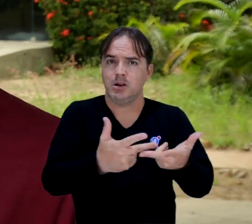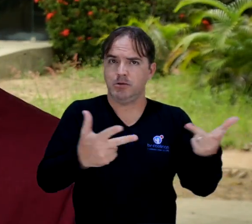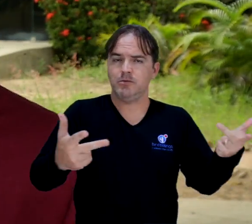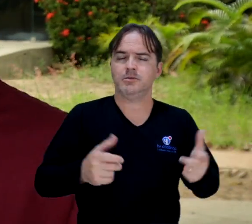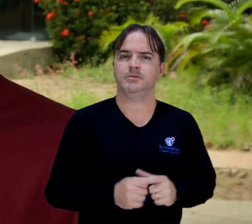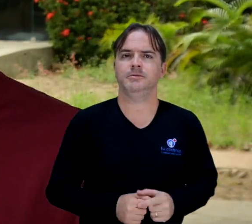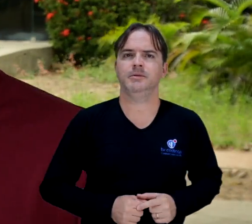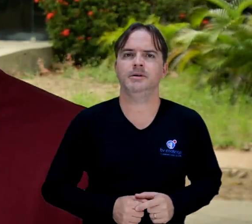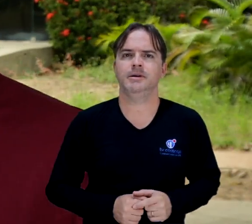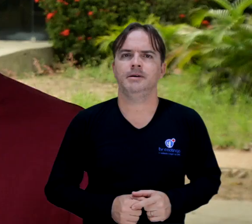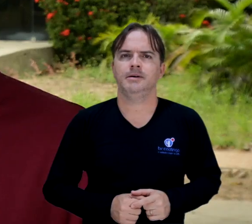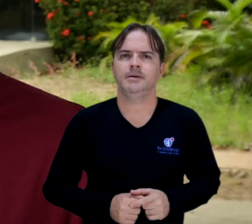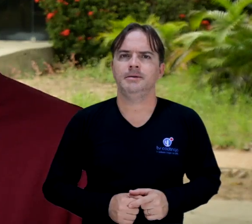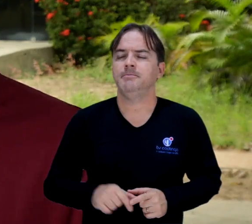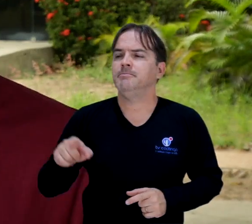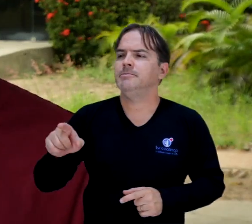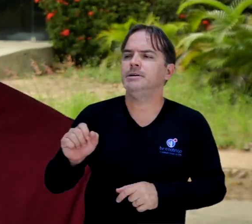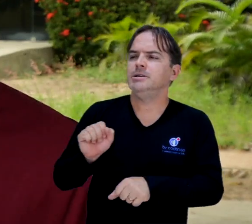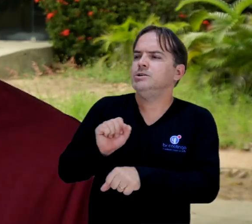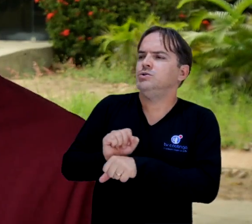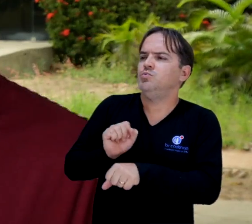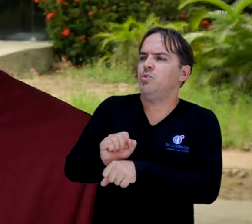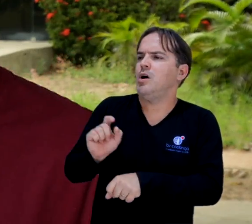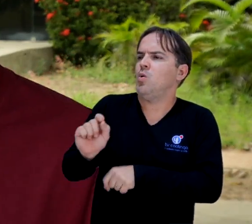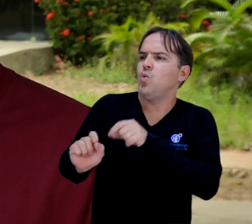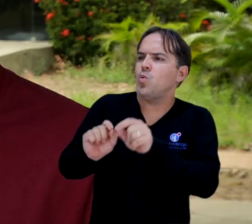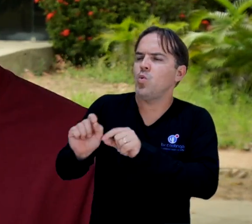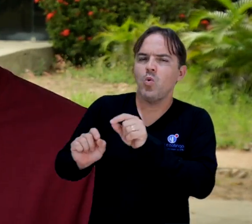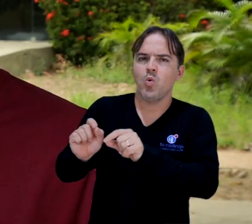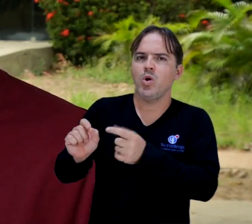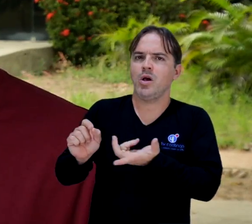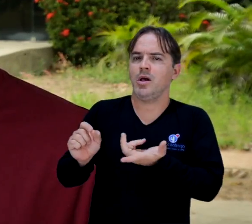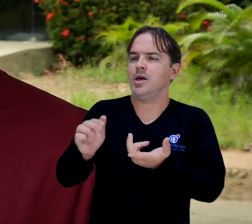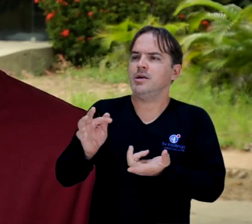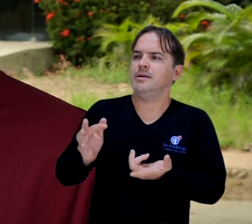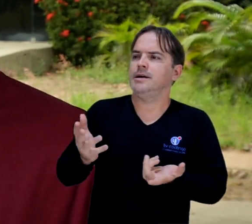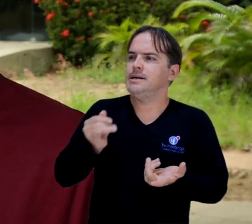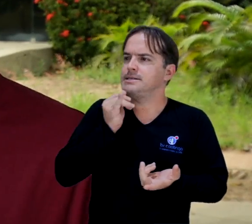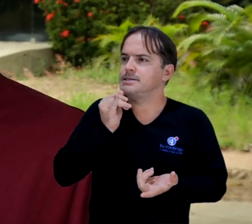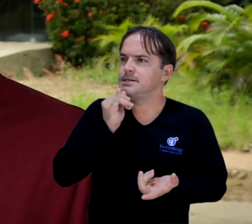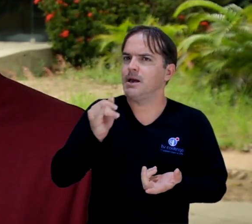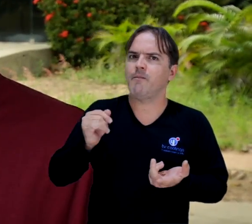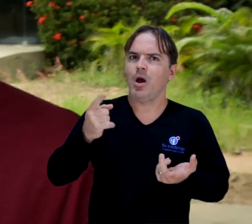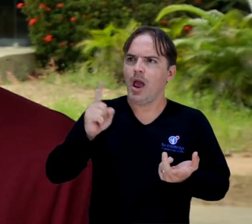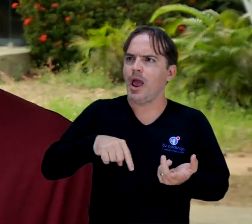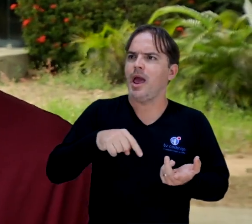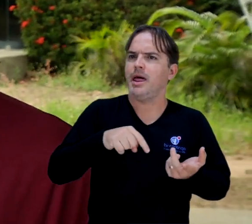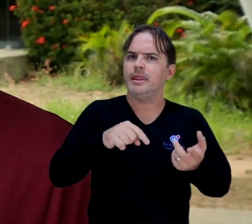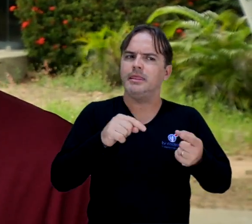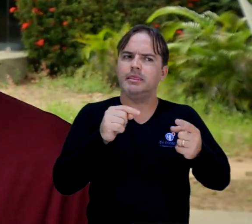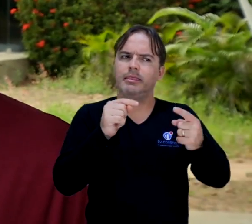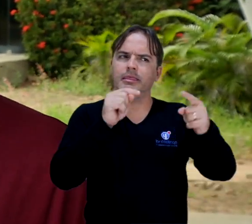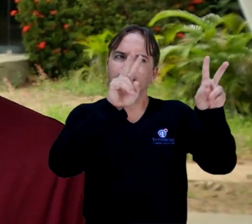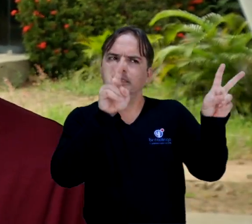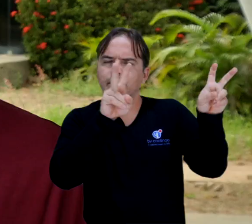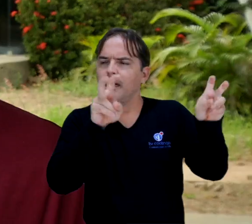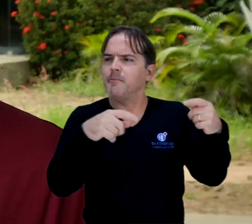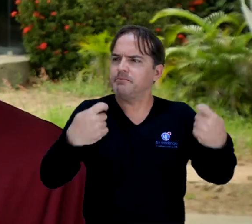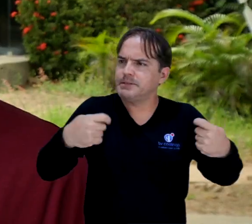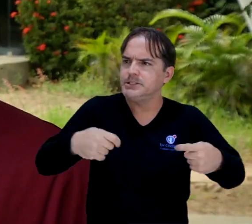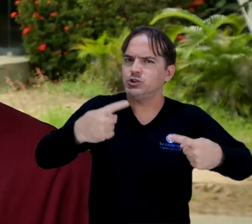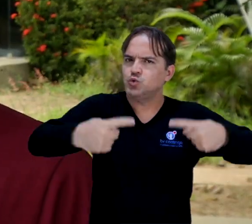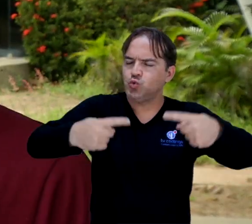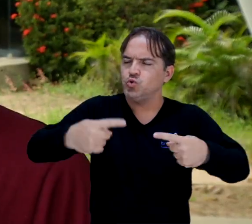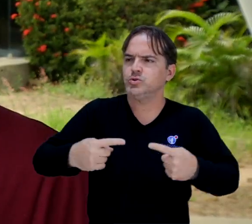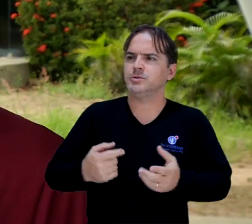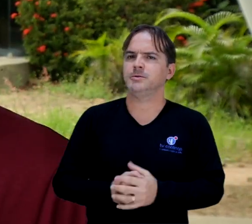culturas. Quais as expectativas de vocês com relação à jornada? Esses são assuntos que precisam ser mais discutidos, né,